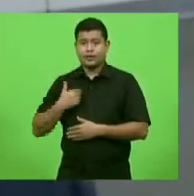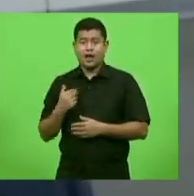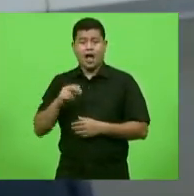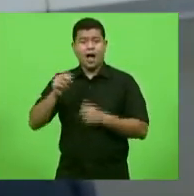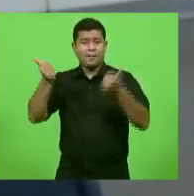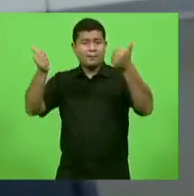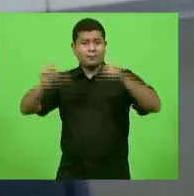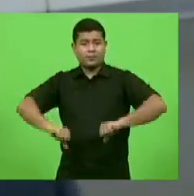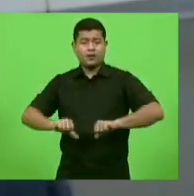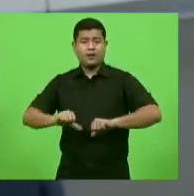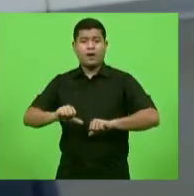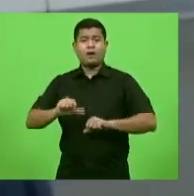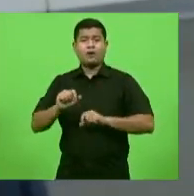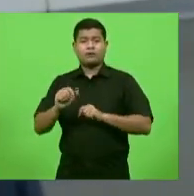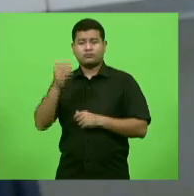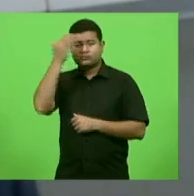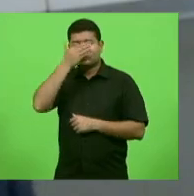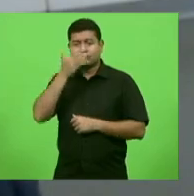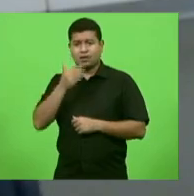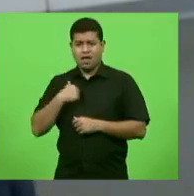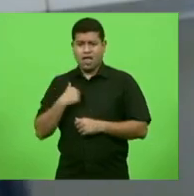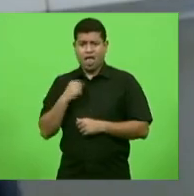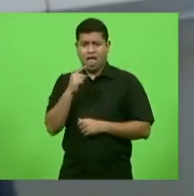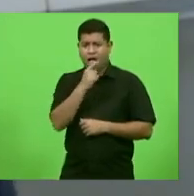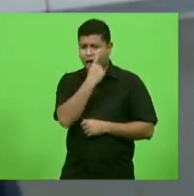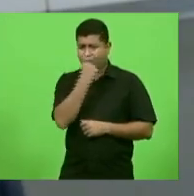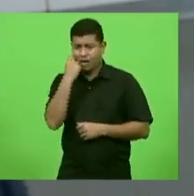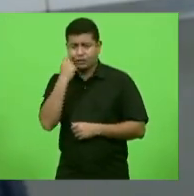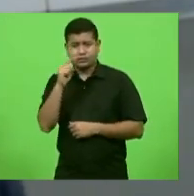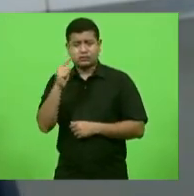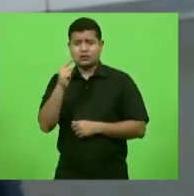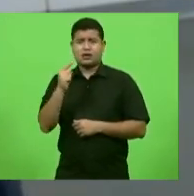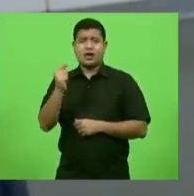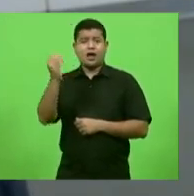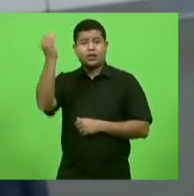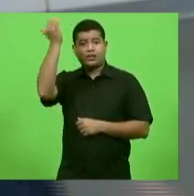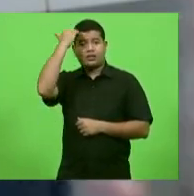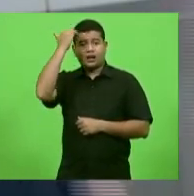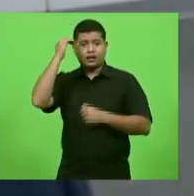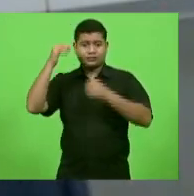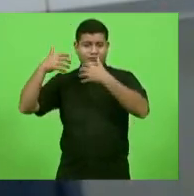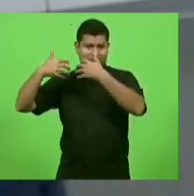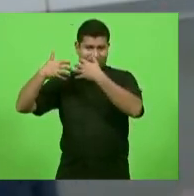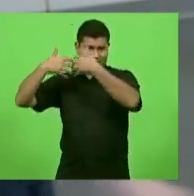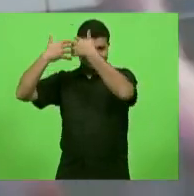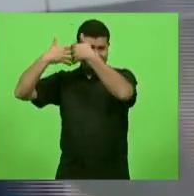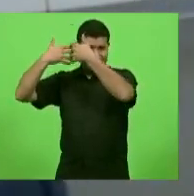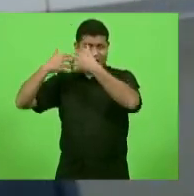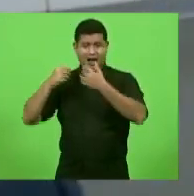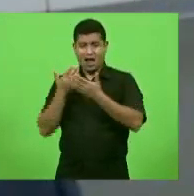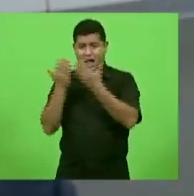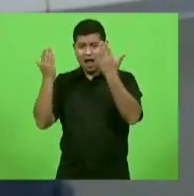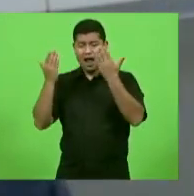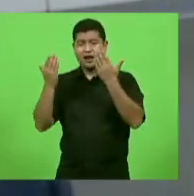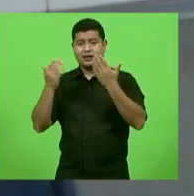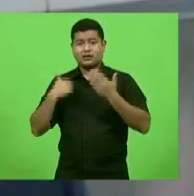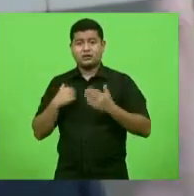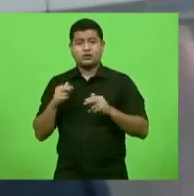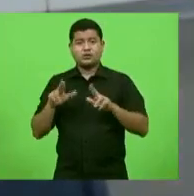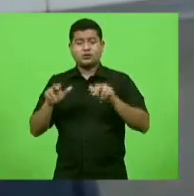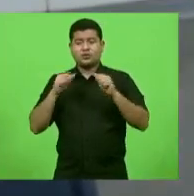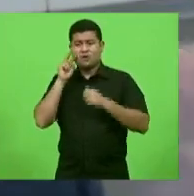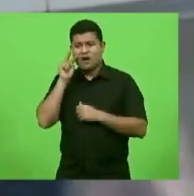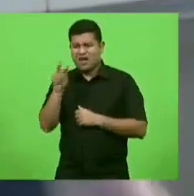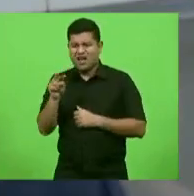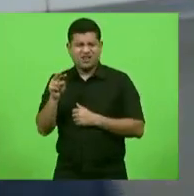cegueira não atinge aos olhos, mas sim à mente. Aquele que não quer ver certamente existe entre